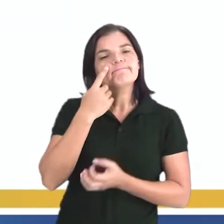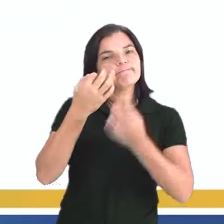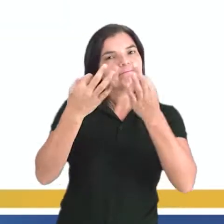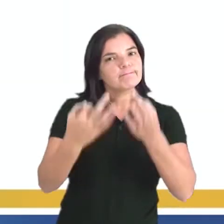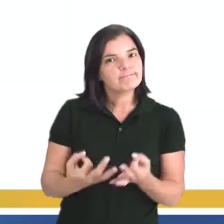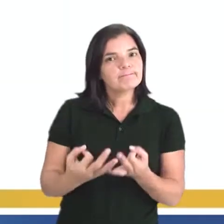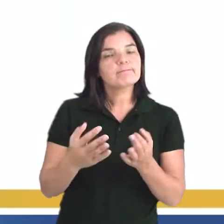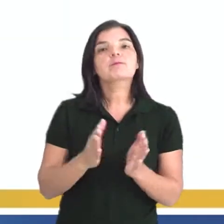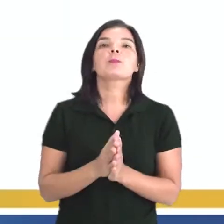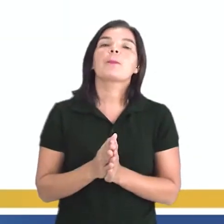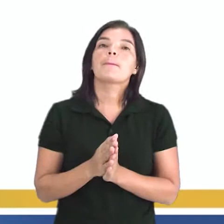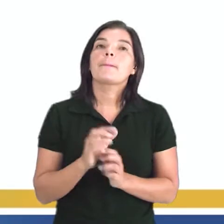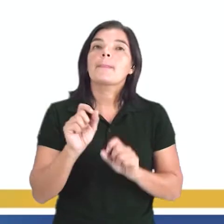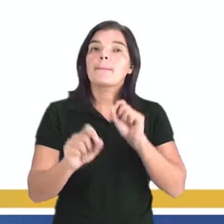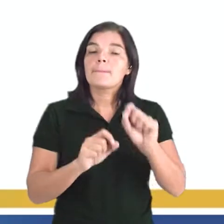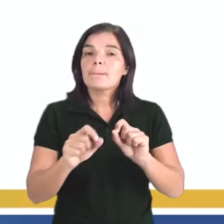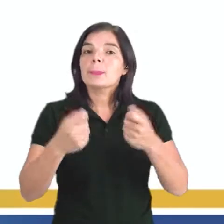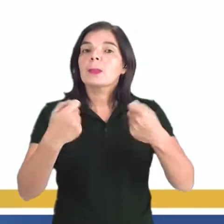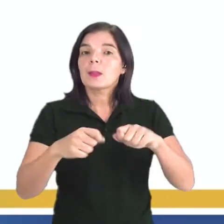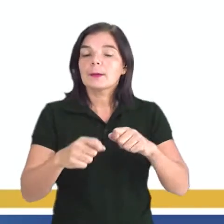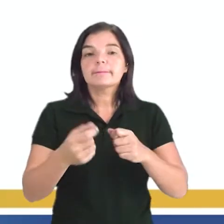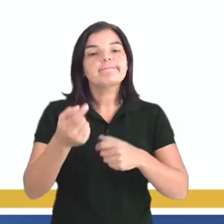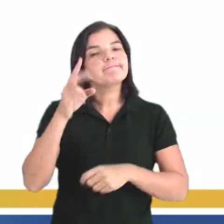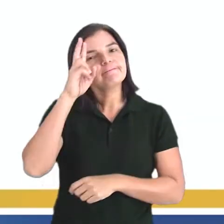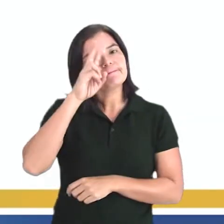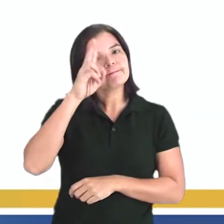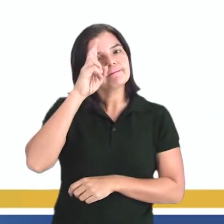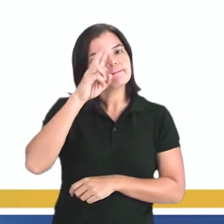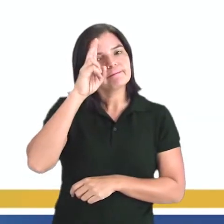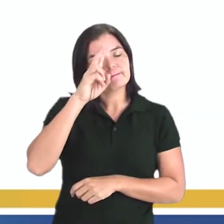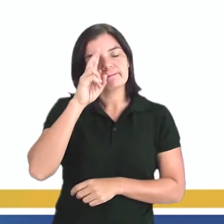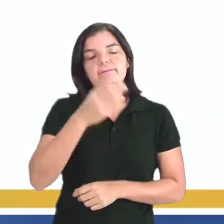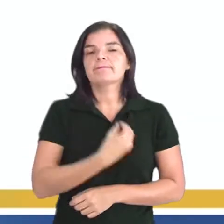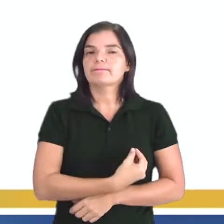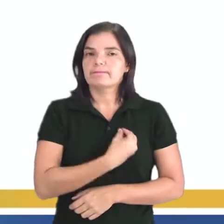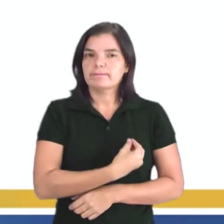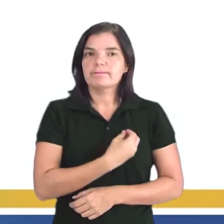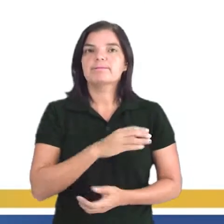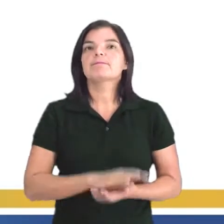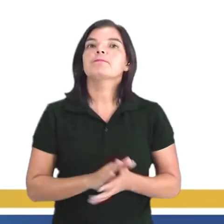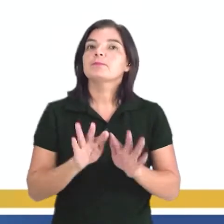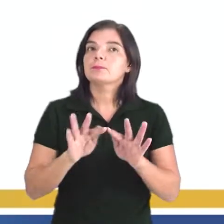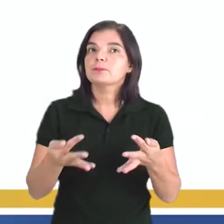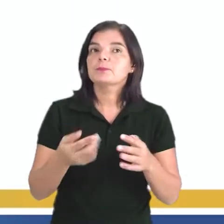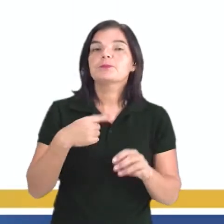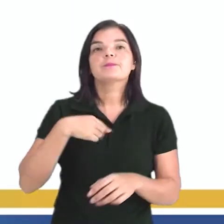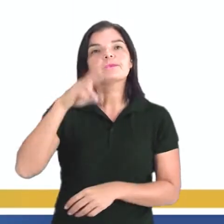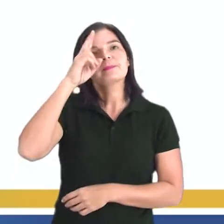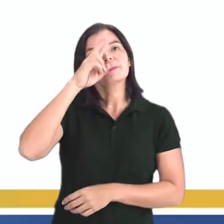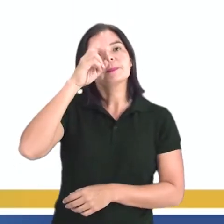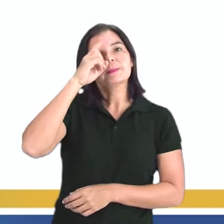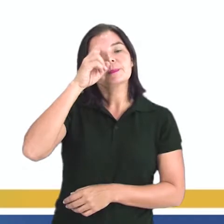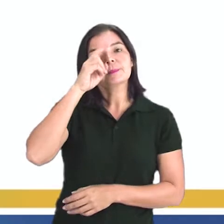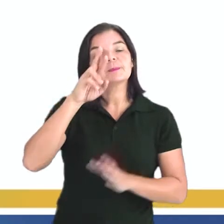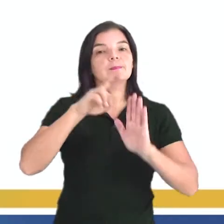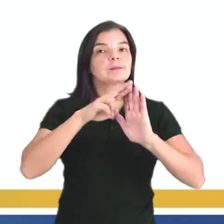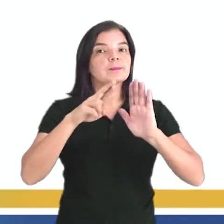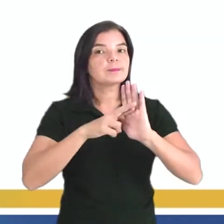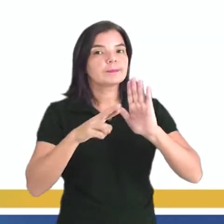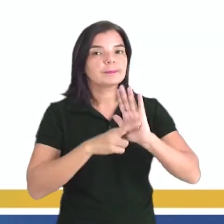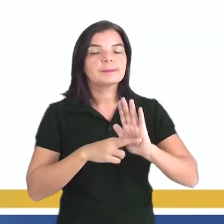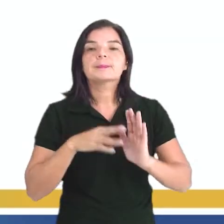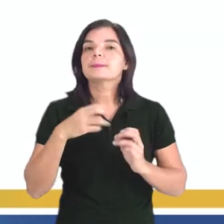direitinho o nosso zero conditional, vocês precisam estar bem lembrados aí do nosso simple present. Para isso, nós vamos relembrar dessas regras